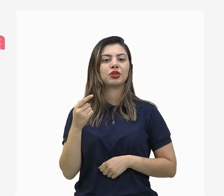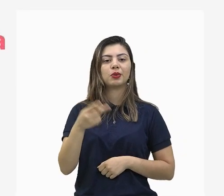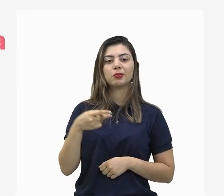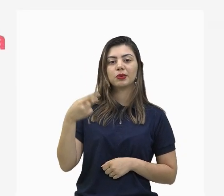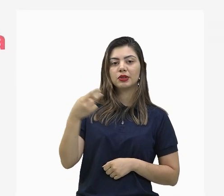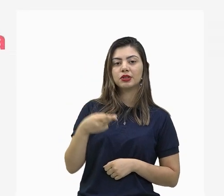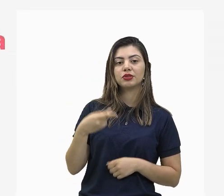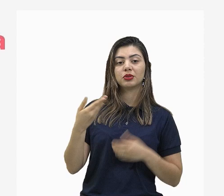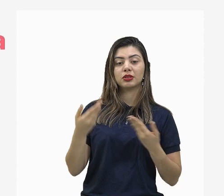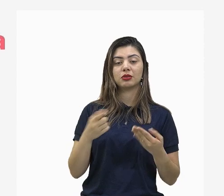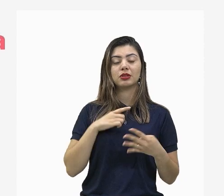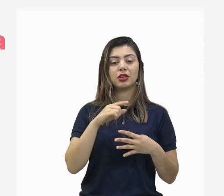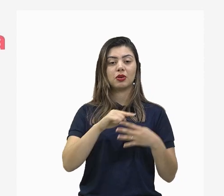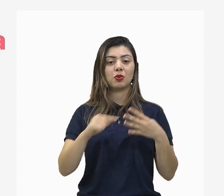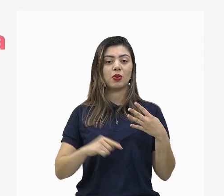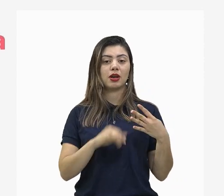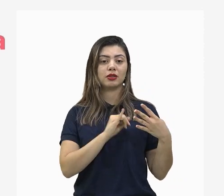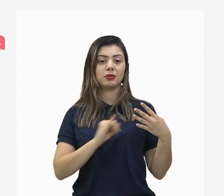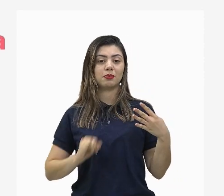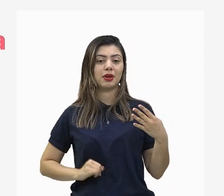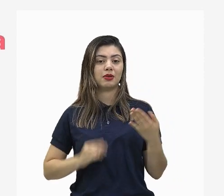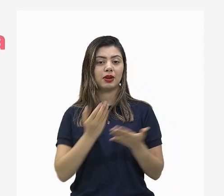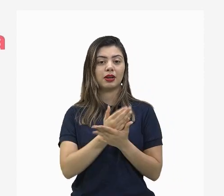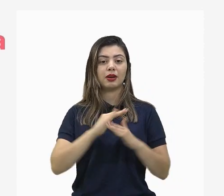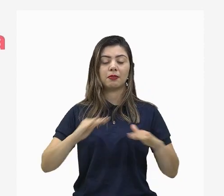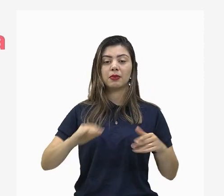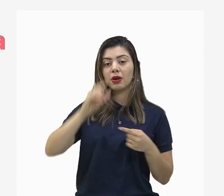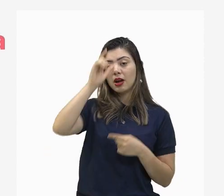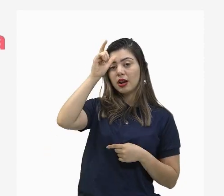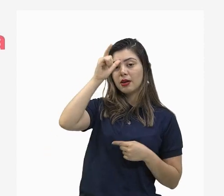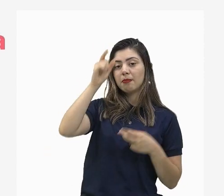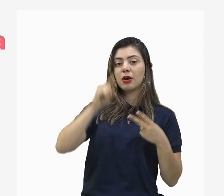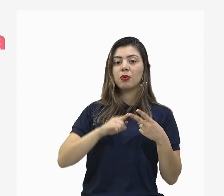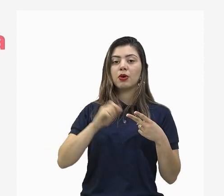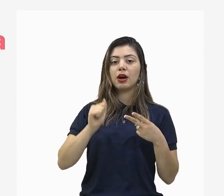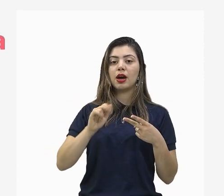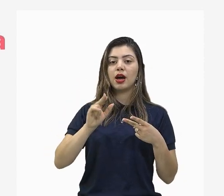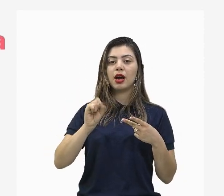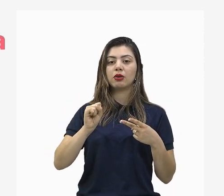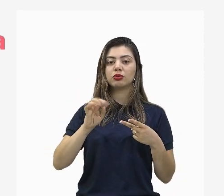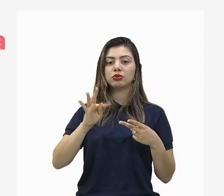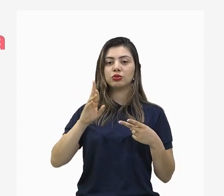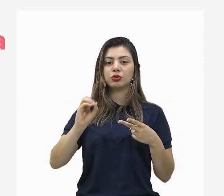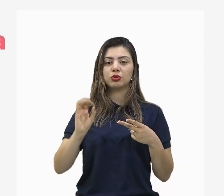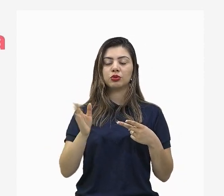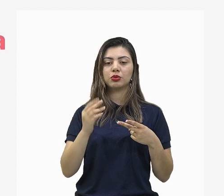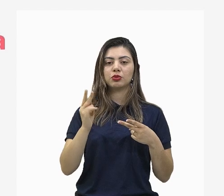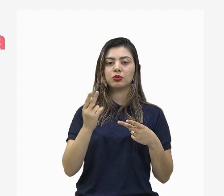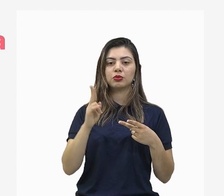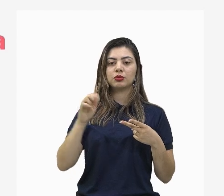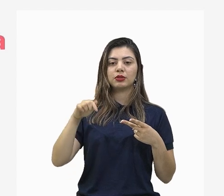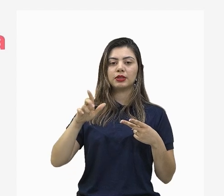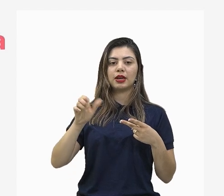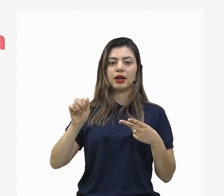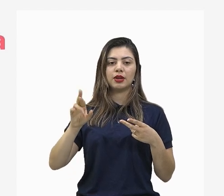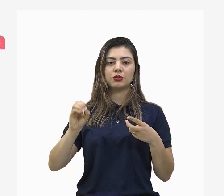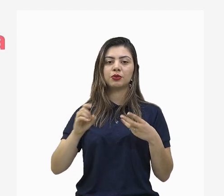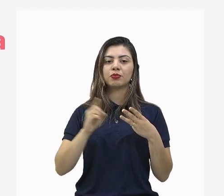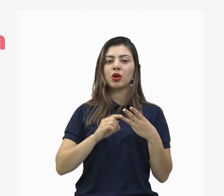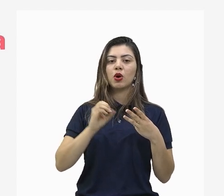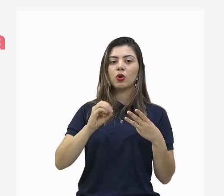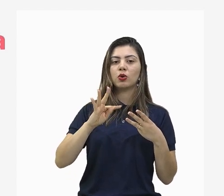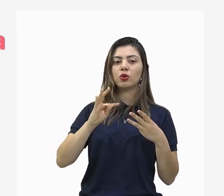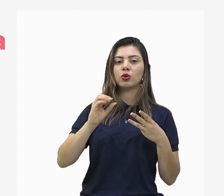fim de 4 impérios, né, que seria, então, o Império Alemão, Austro-Húngaro, Otomano e Russo. Temos novos